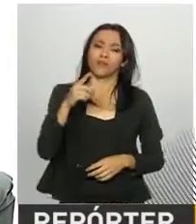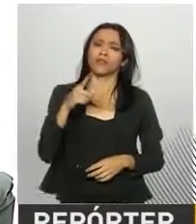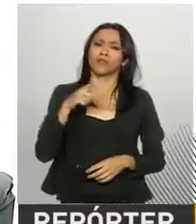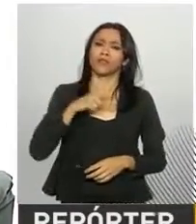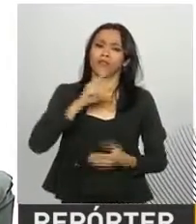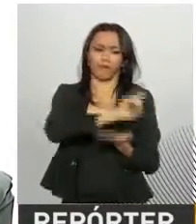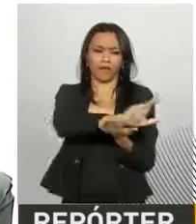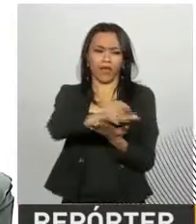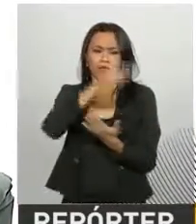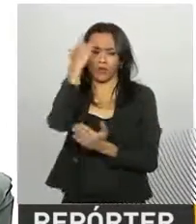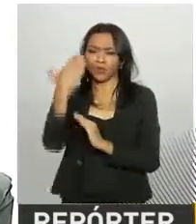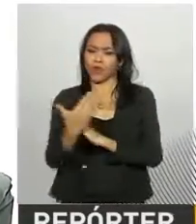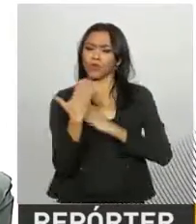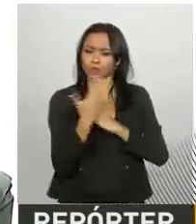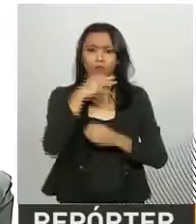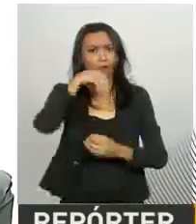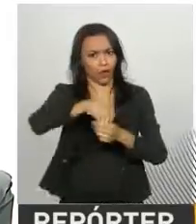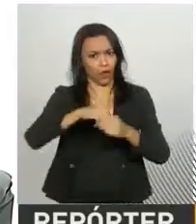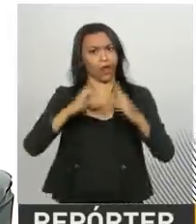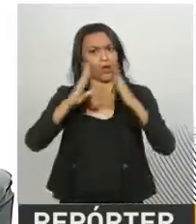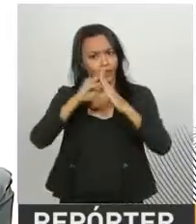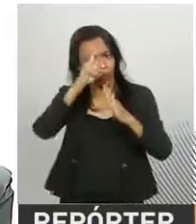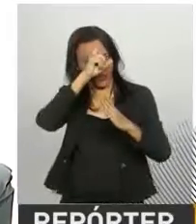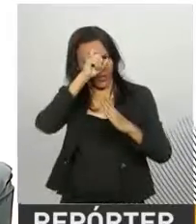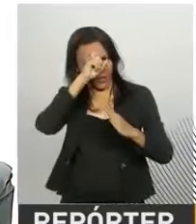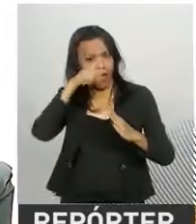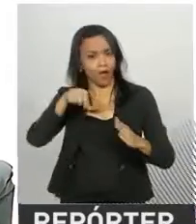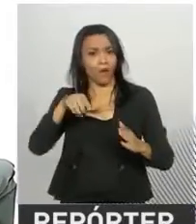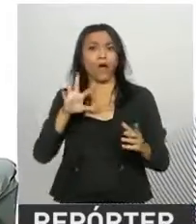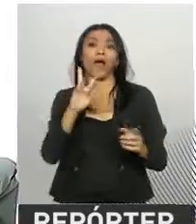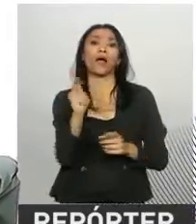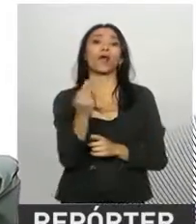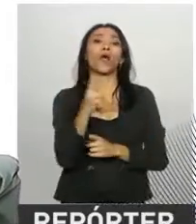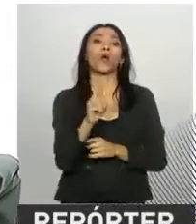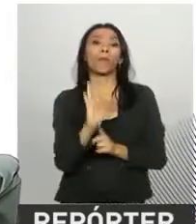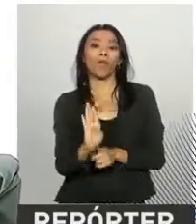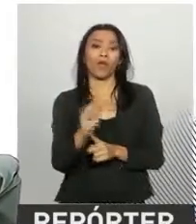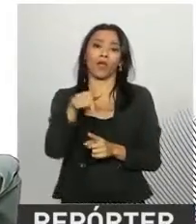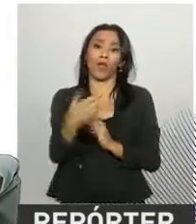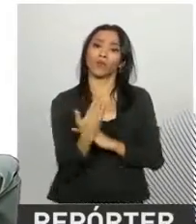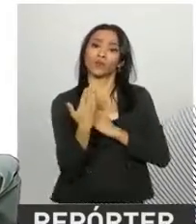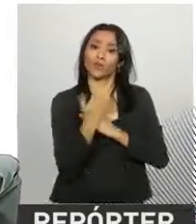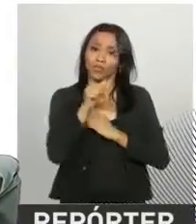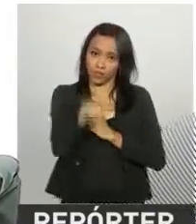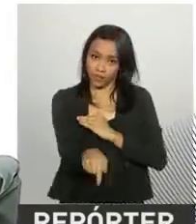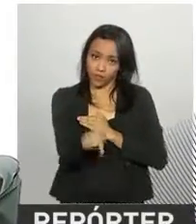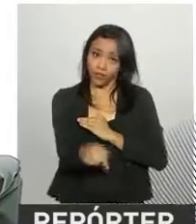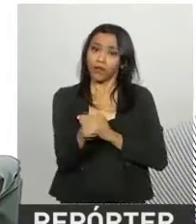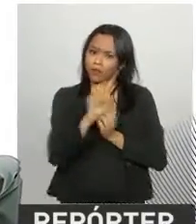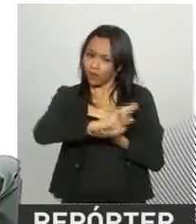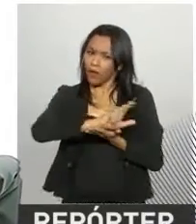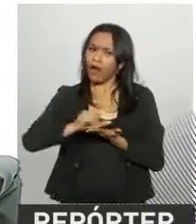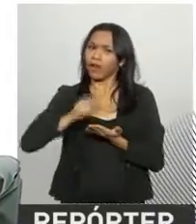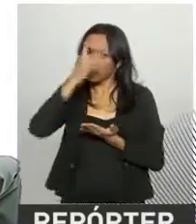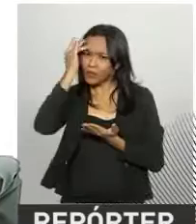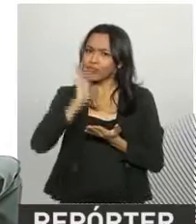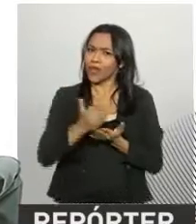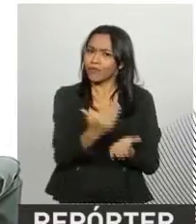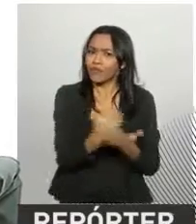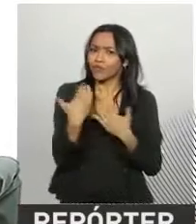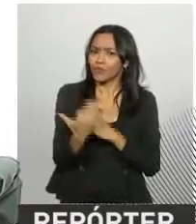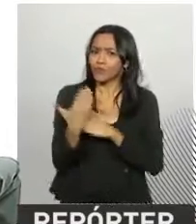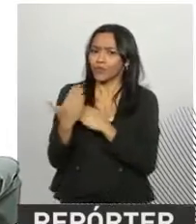ajudou gente do hospital mesmo daqui da dgal beber toda criança da base então a gente andou gente está